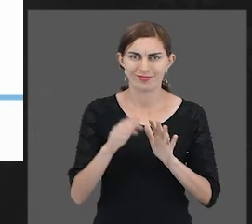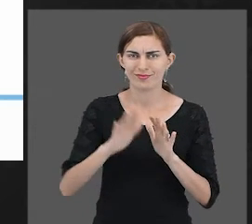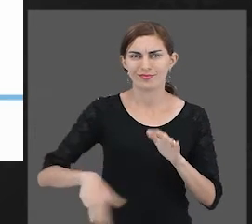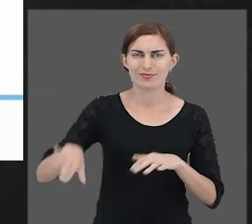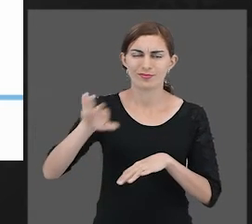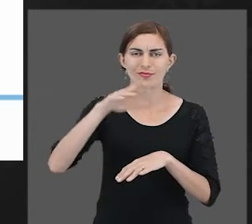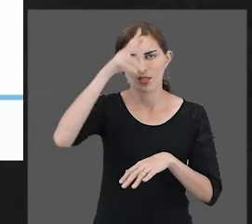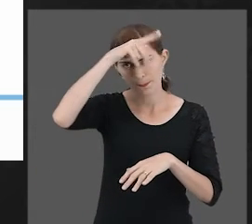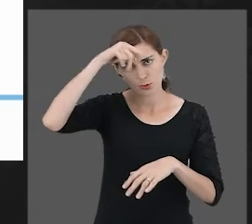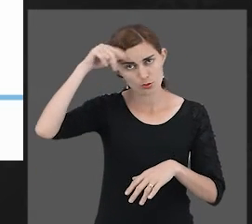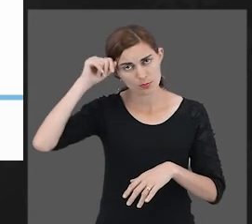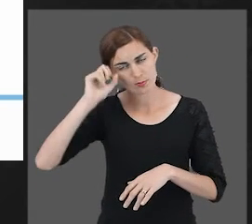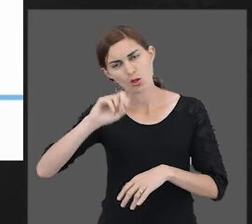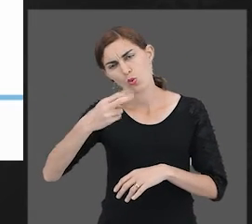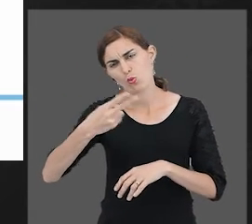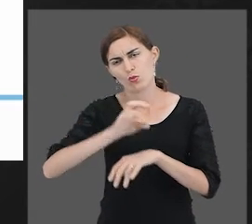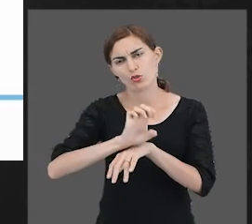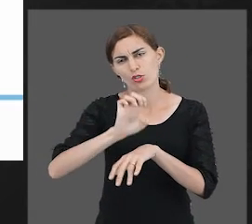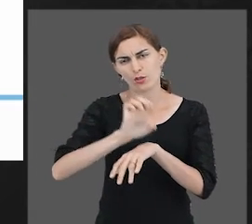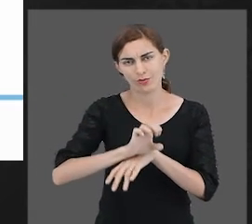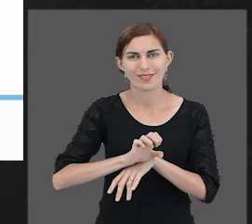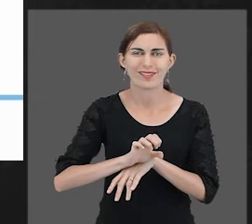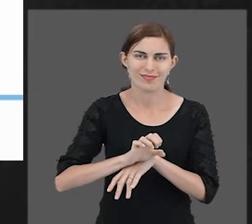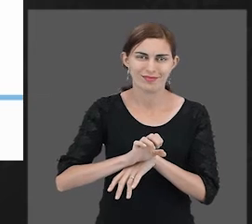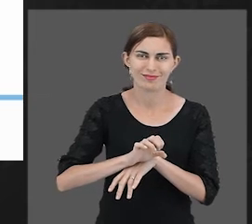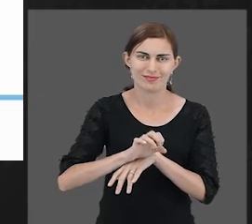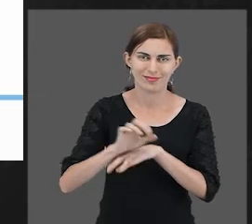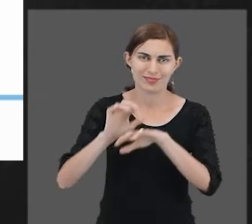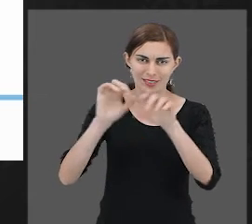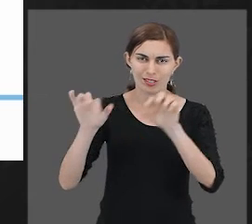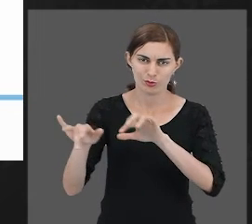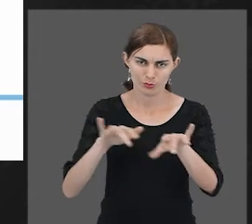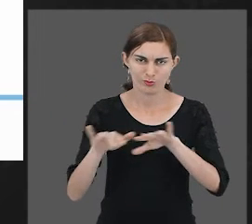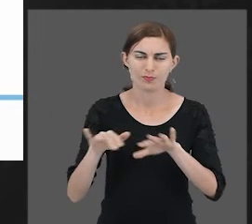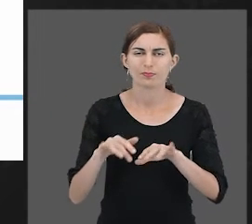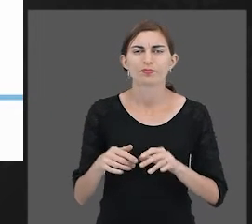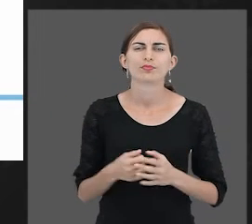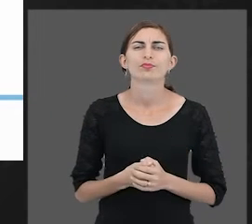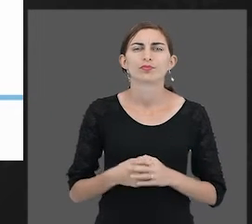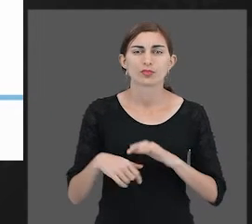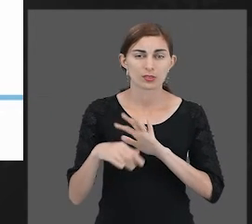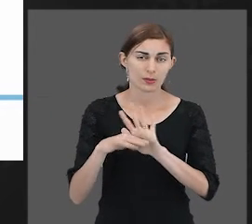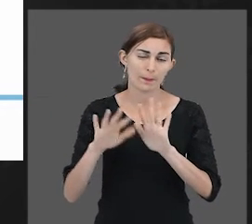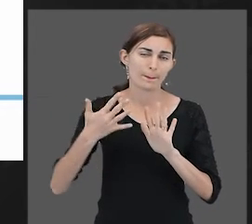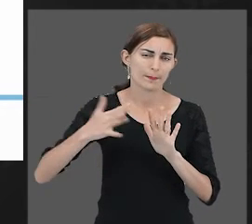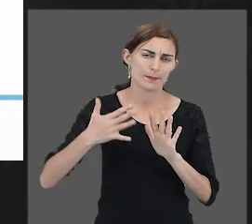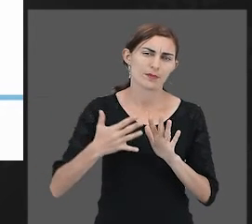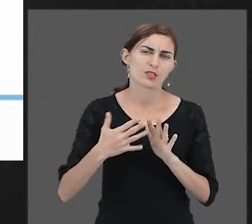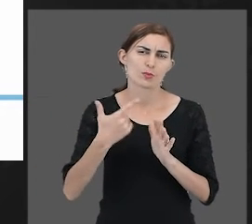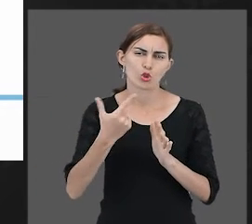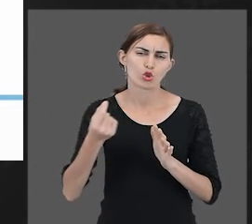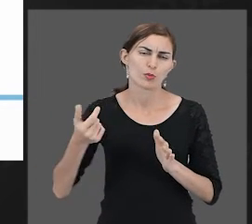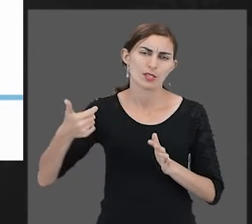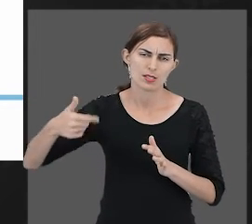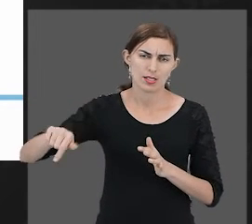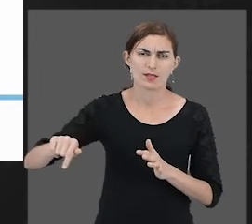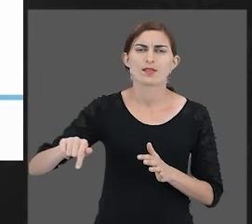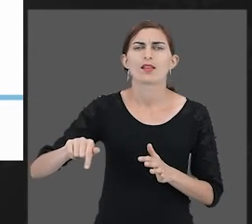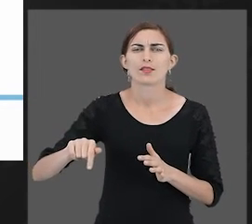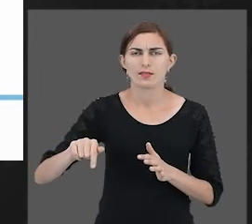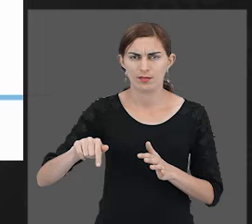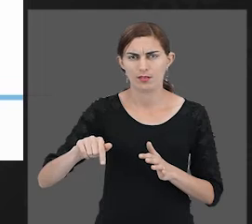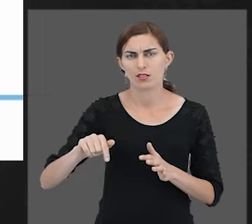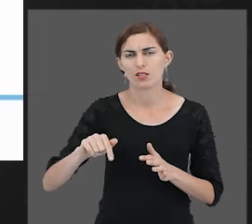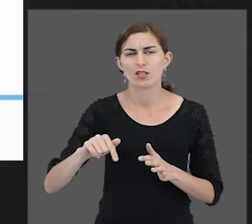rede municipal quanto para a rede estadual de ensino, porque lá no site ele está consolidado, certo? Então, a previsão de atendimento para 2017 é na ordem